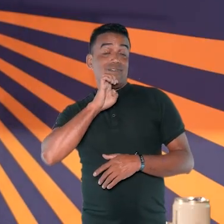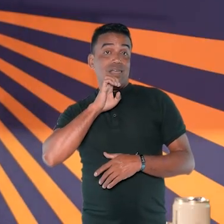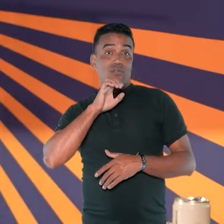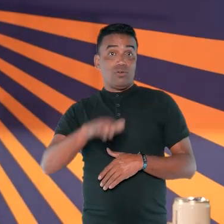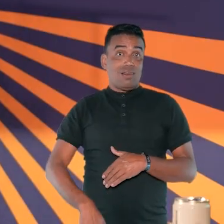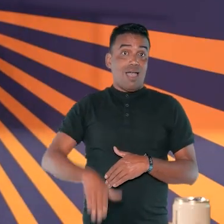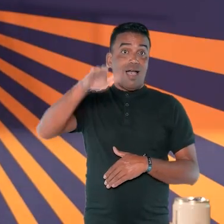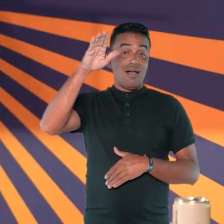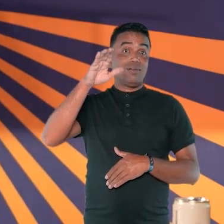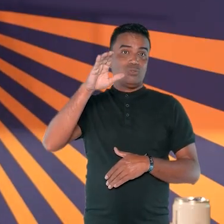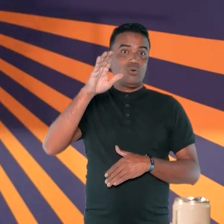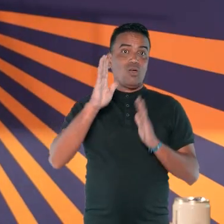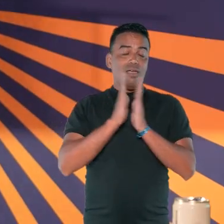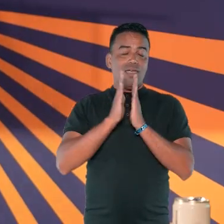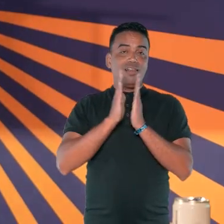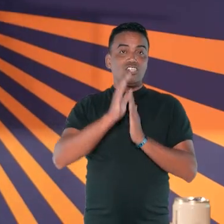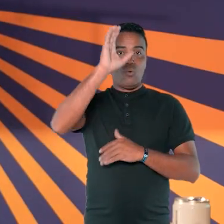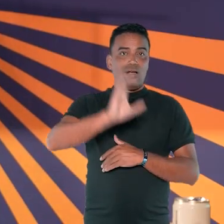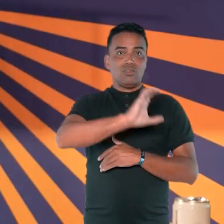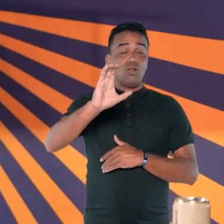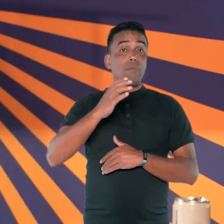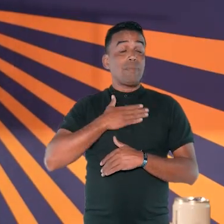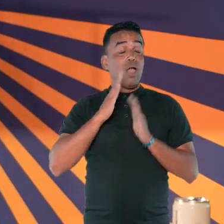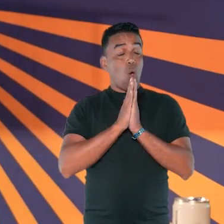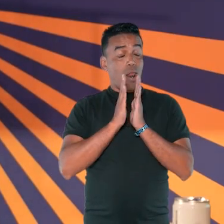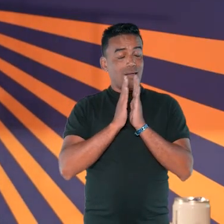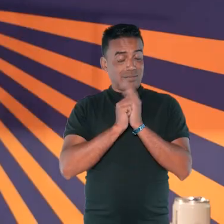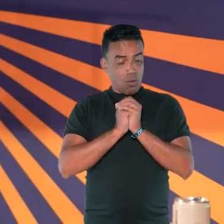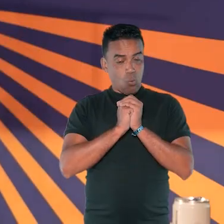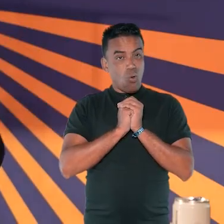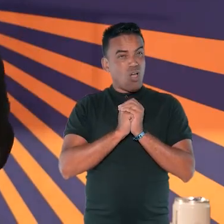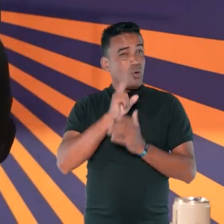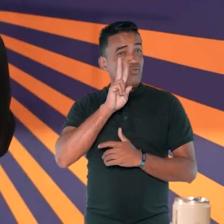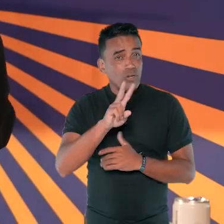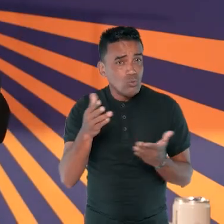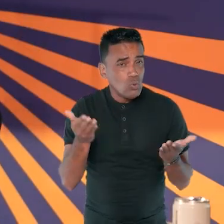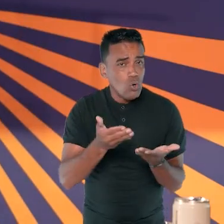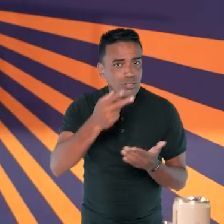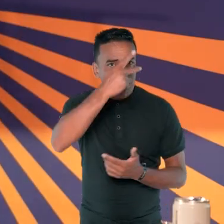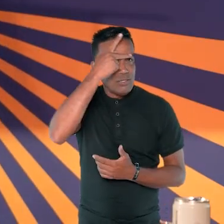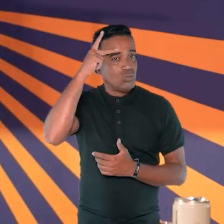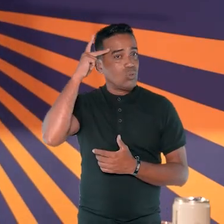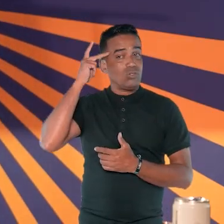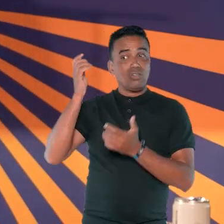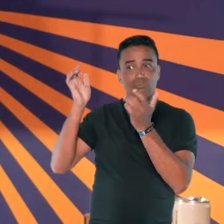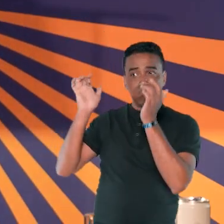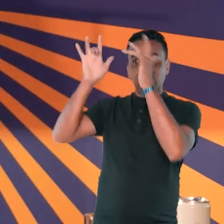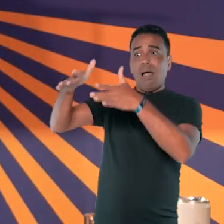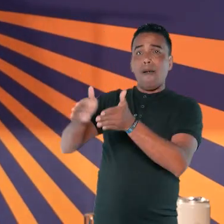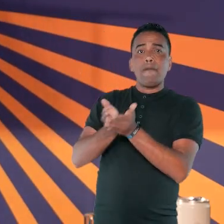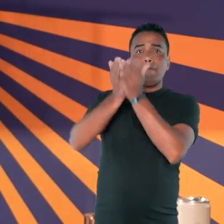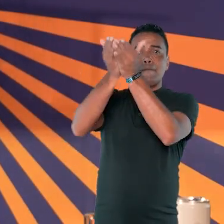católica, para mim era uma oração. Quando eu vejo hoje pessoas que são lançadas ao mar e que, quando chegam